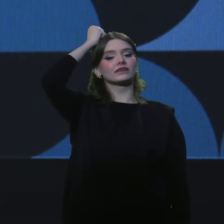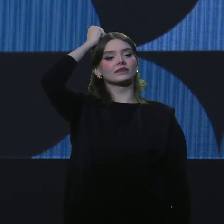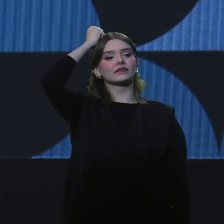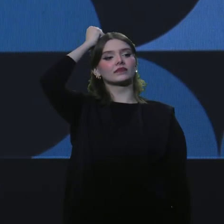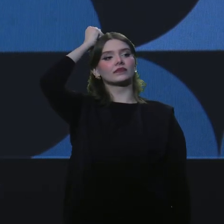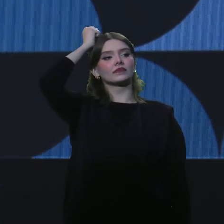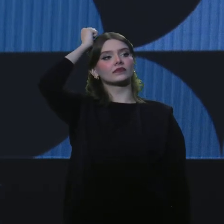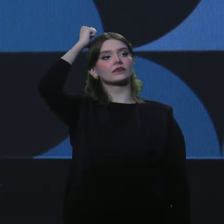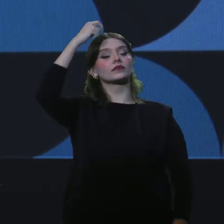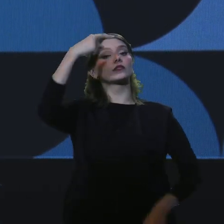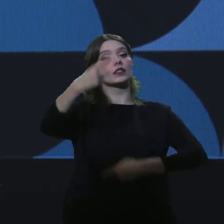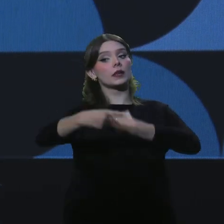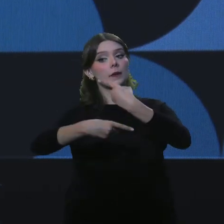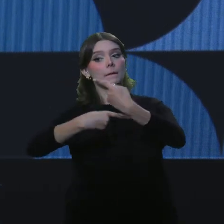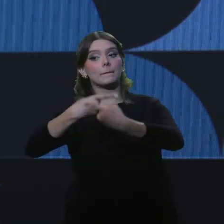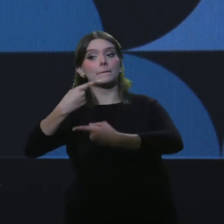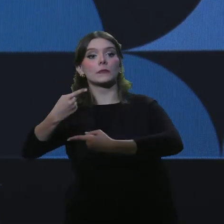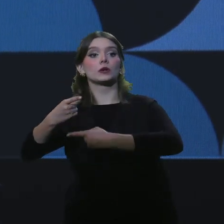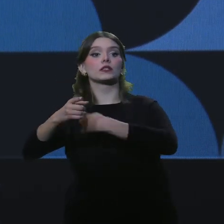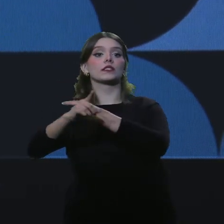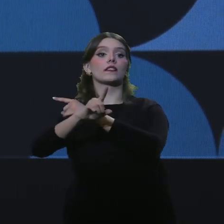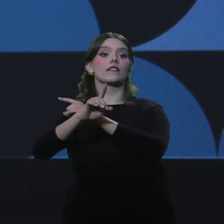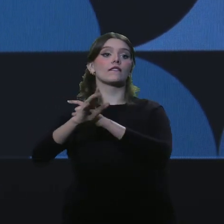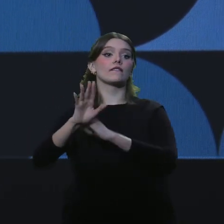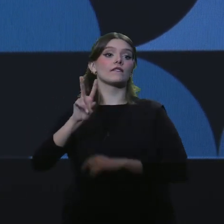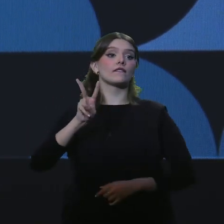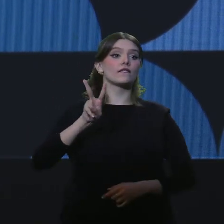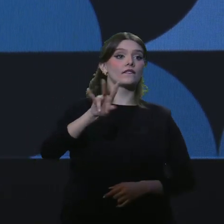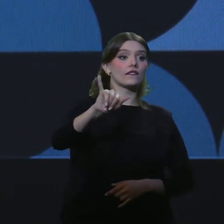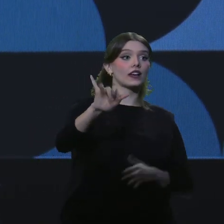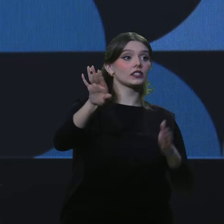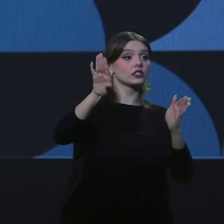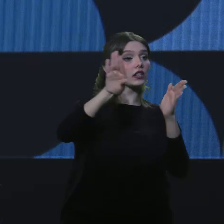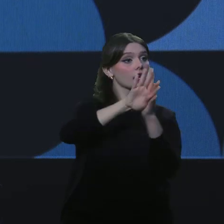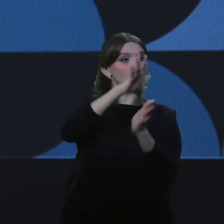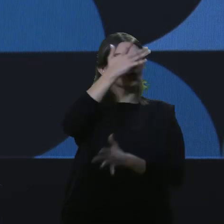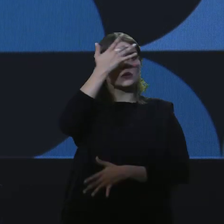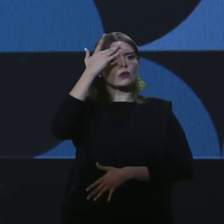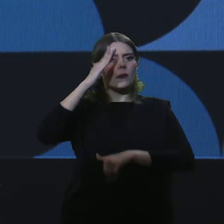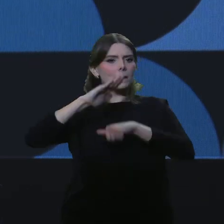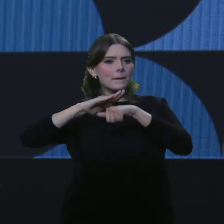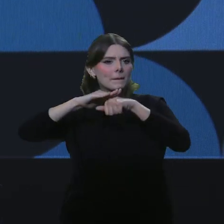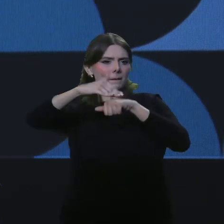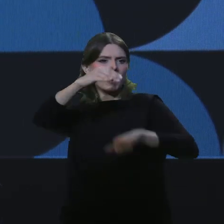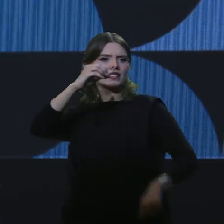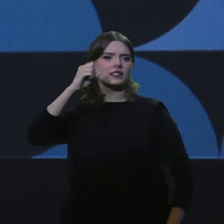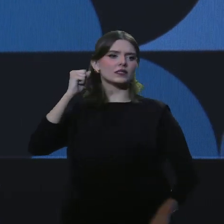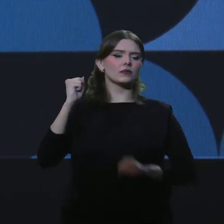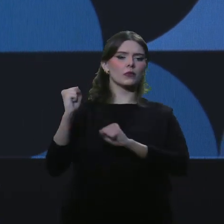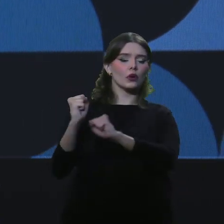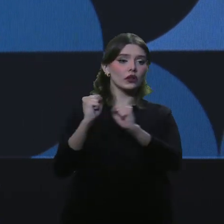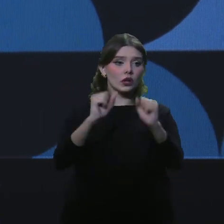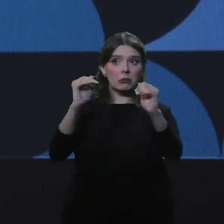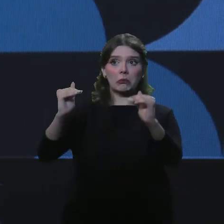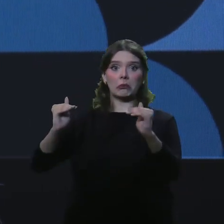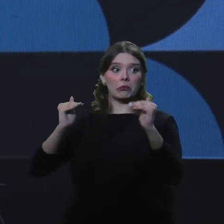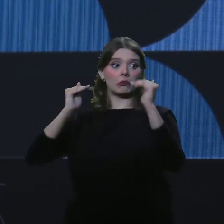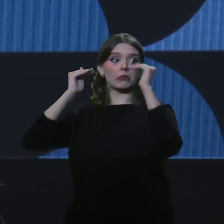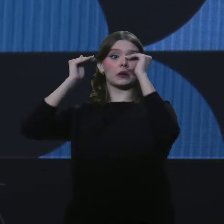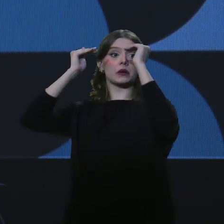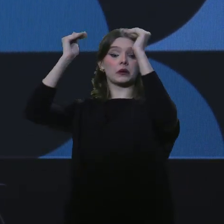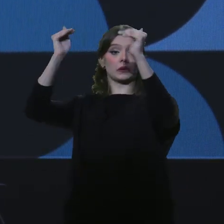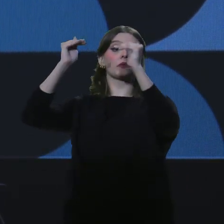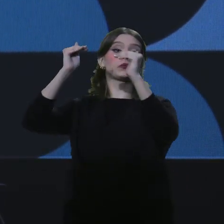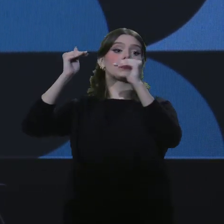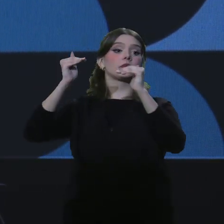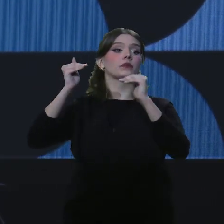Depois de mim, porém, virá alguém mais poderoso do que eu. Alguém muito superior, cujas